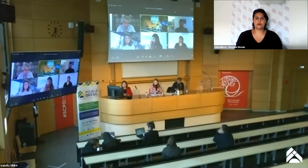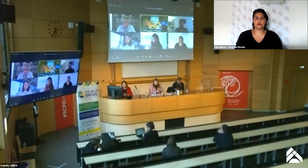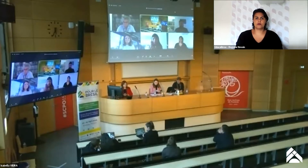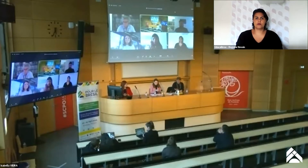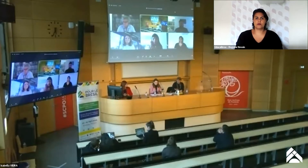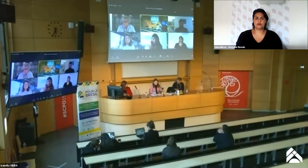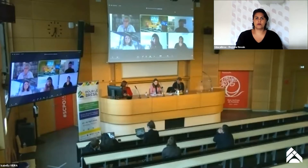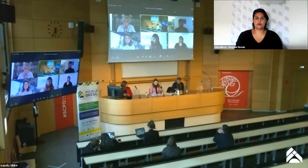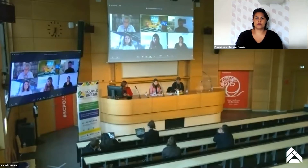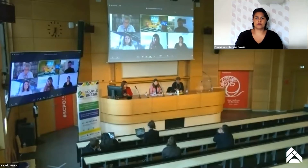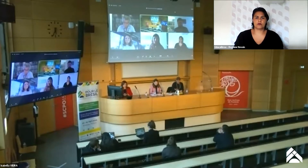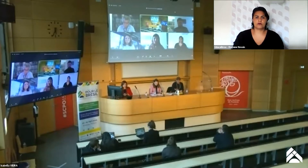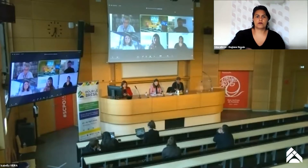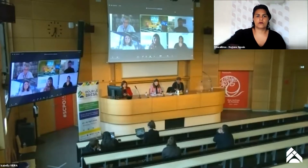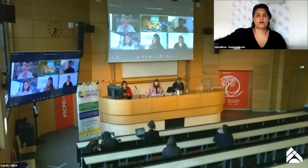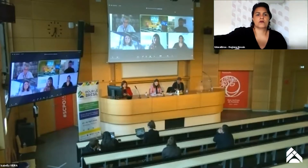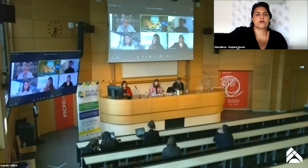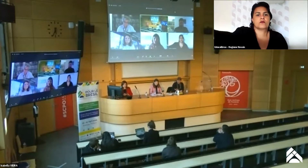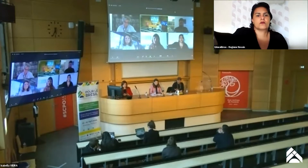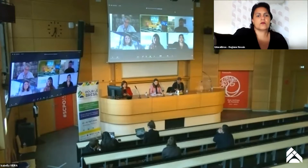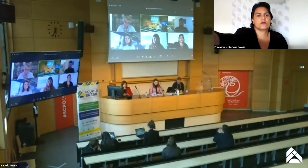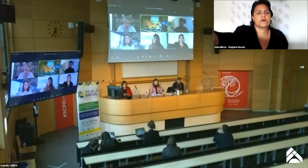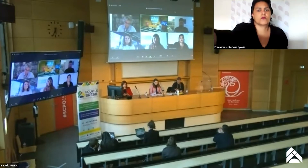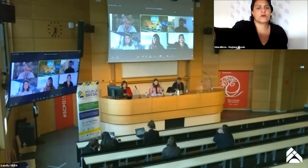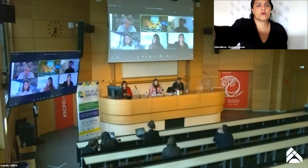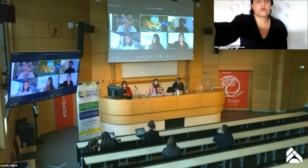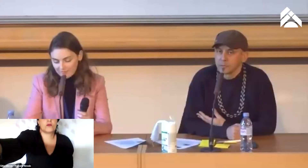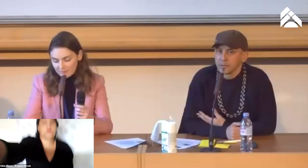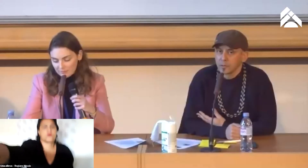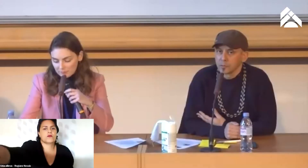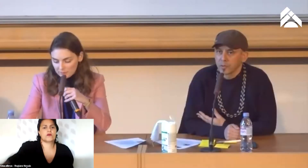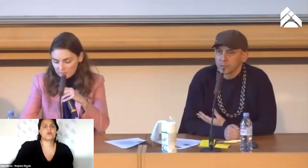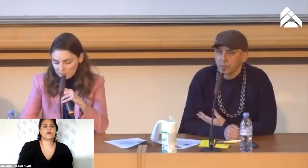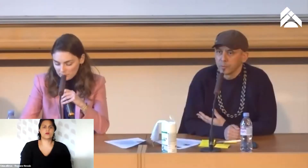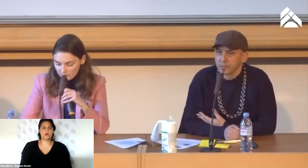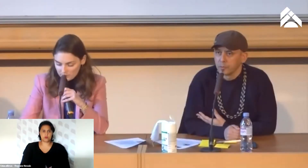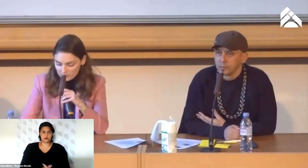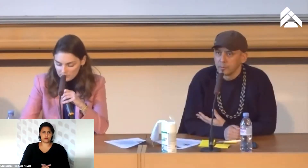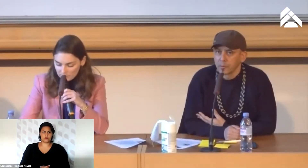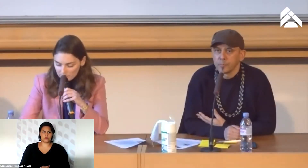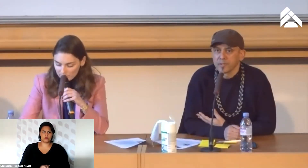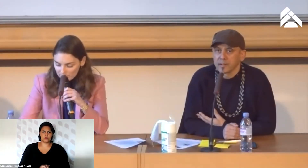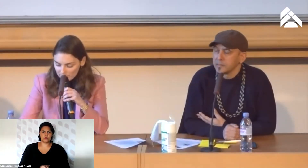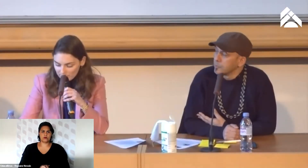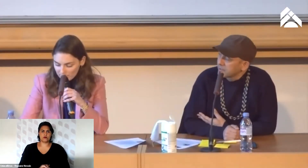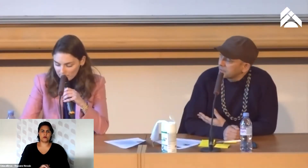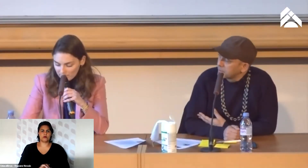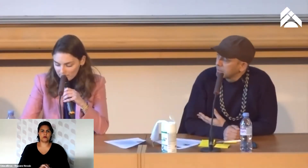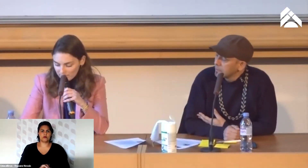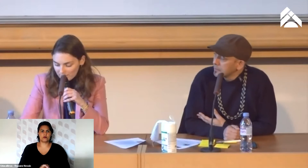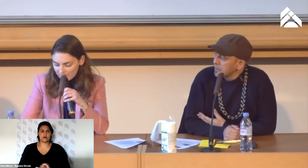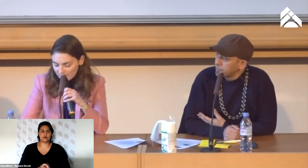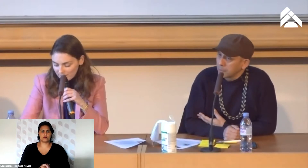Muito obrigado. Merci beaucoup à Chai Soloui. Et d'ailleurs, très important de dire que dans 3 jours commence le campement Terre Libre au